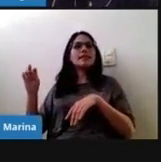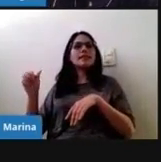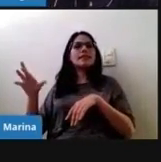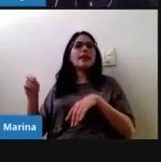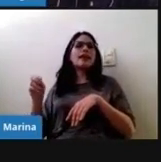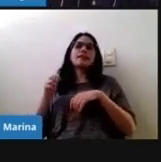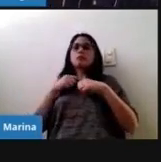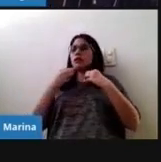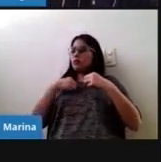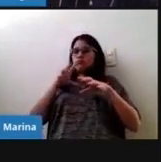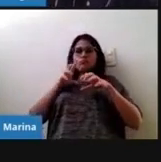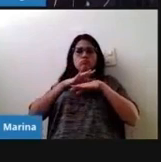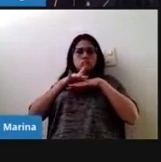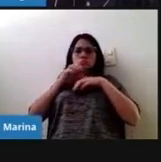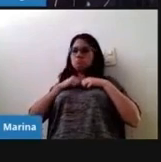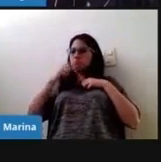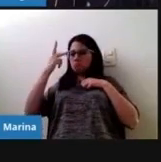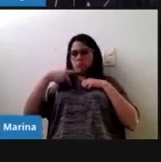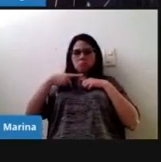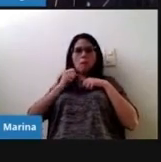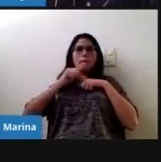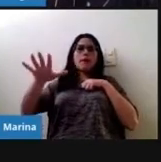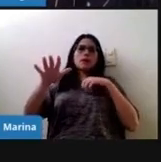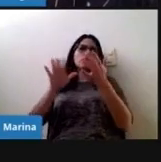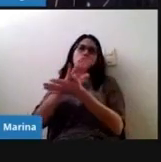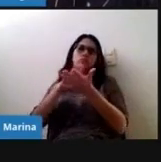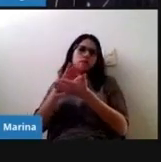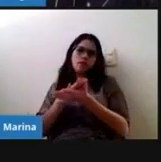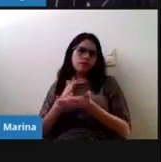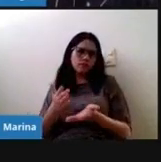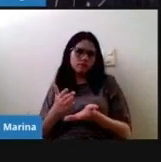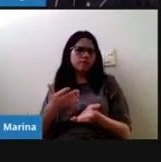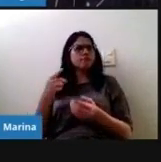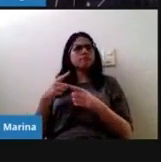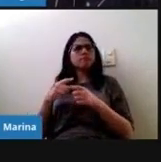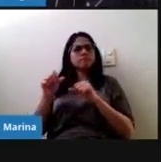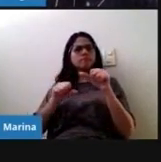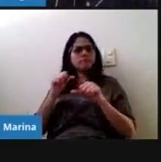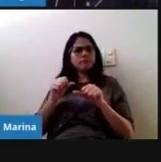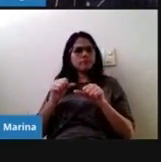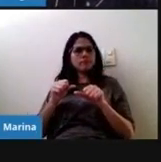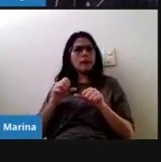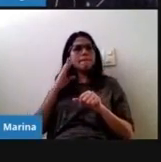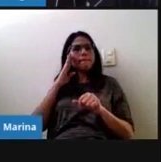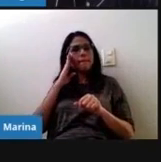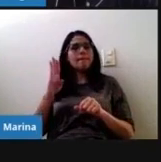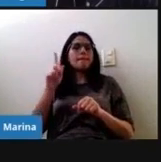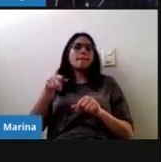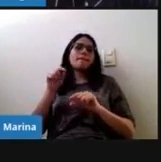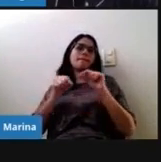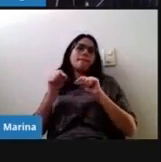transmissíveis. A dinâmica dessa complexa mudança, ela ocorre principalmente nos padrões de saúde e